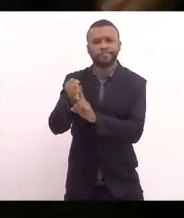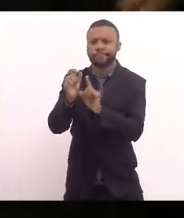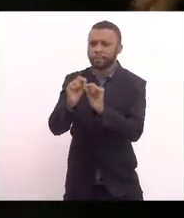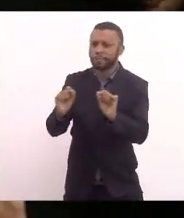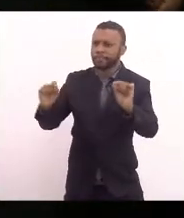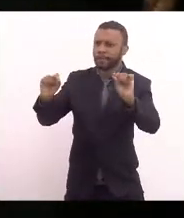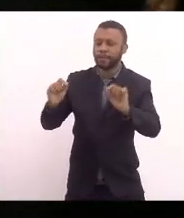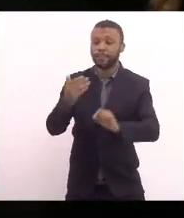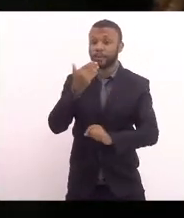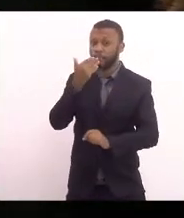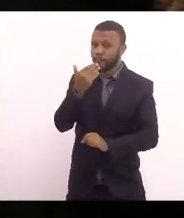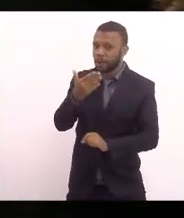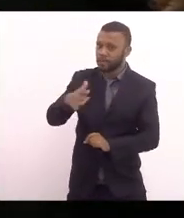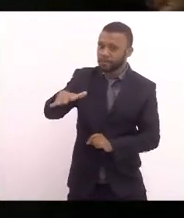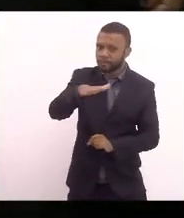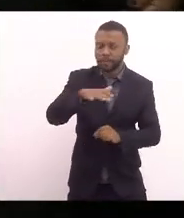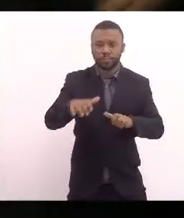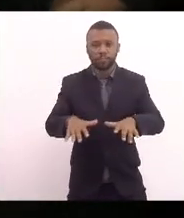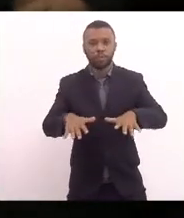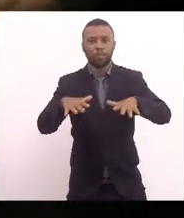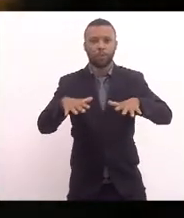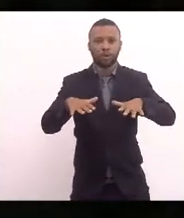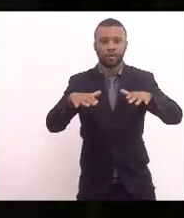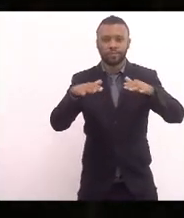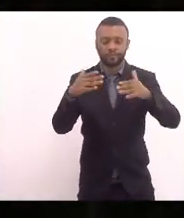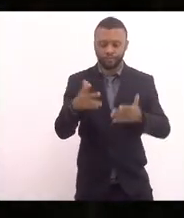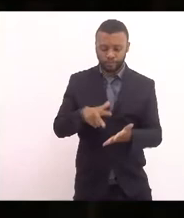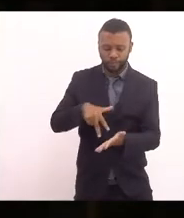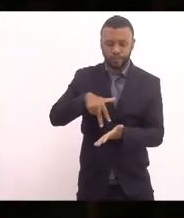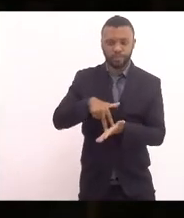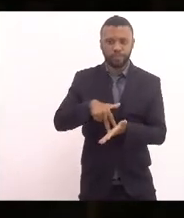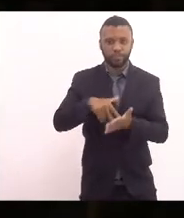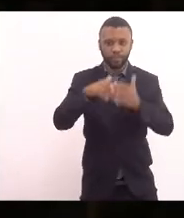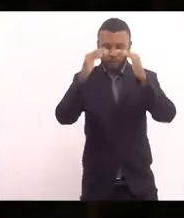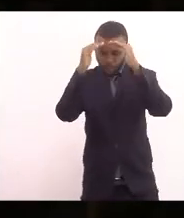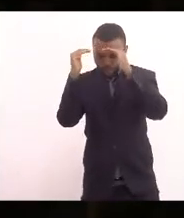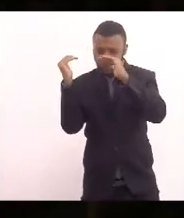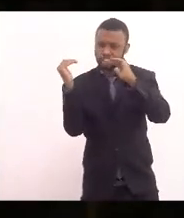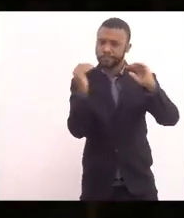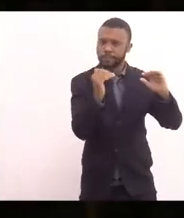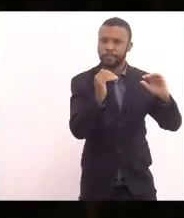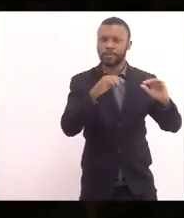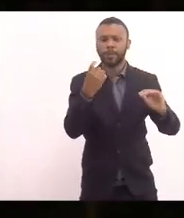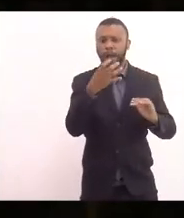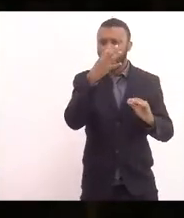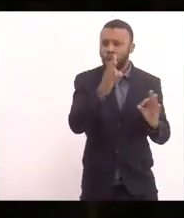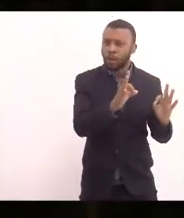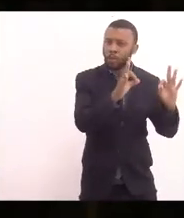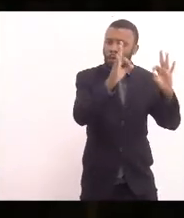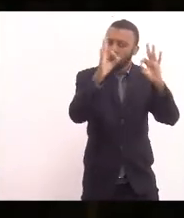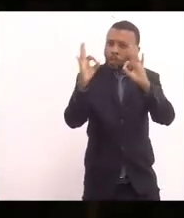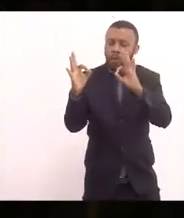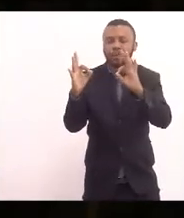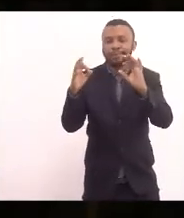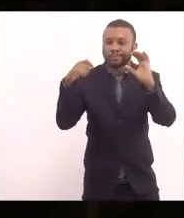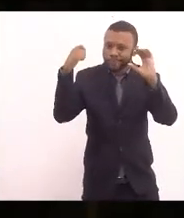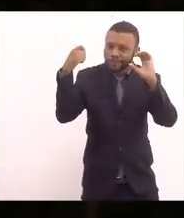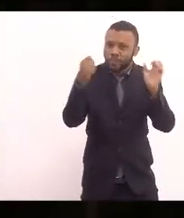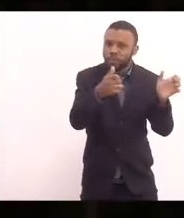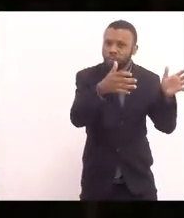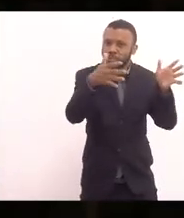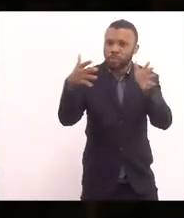Peço a todos que se coloquem em posição de respeito para assistirmos um vídeo com o rito do acendimento das